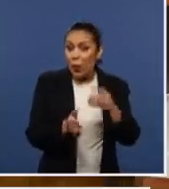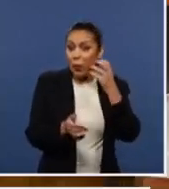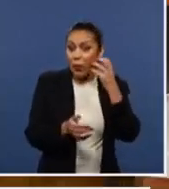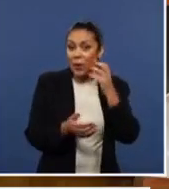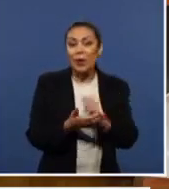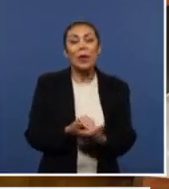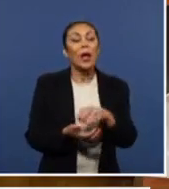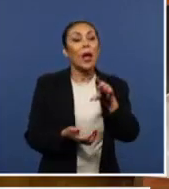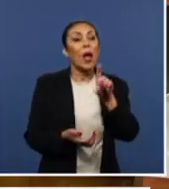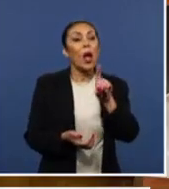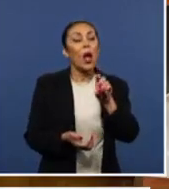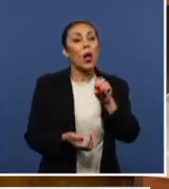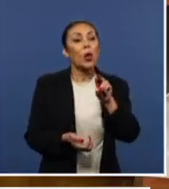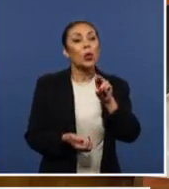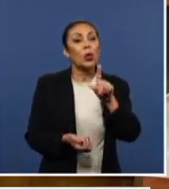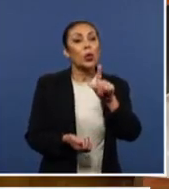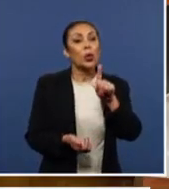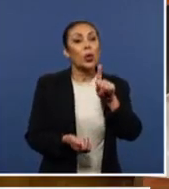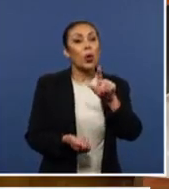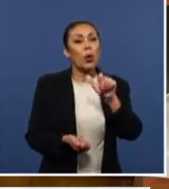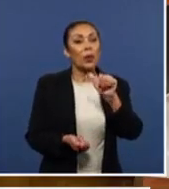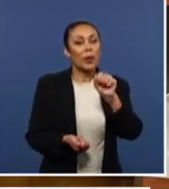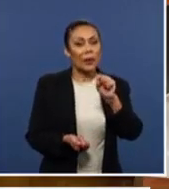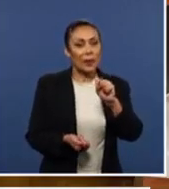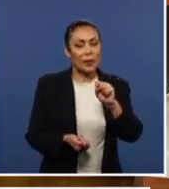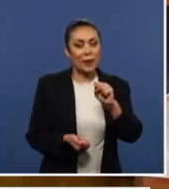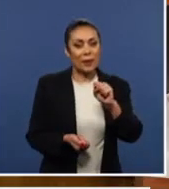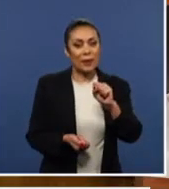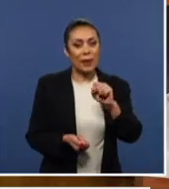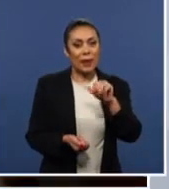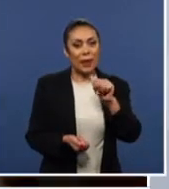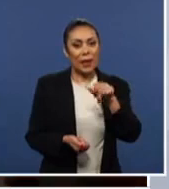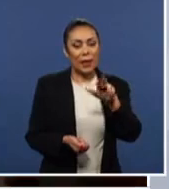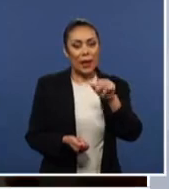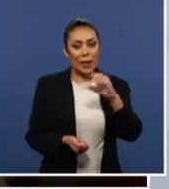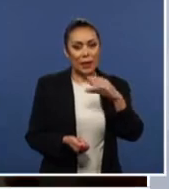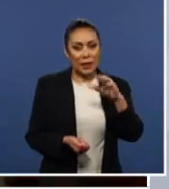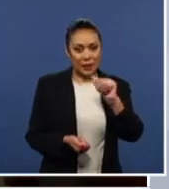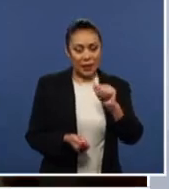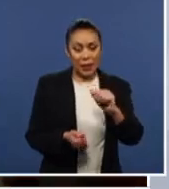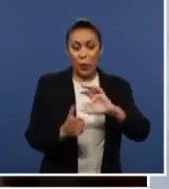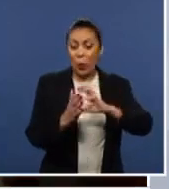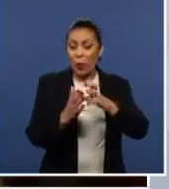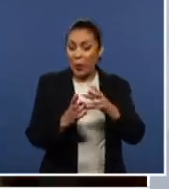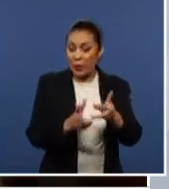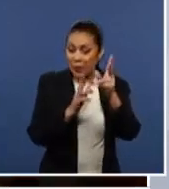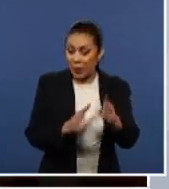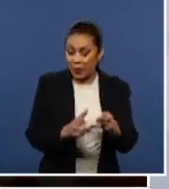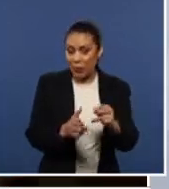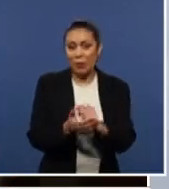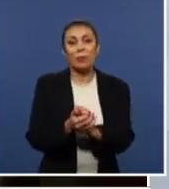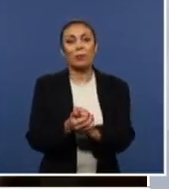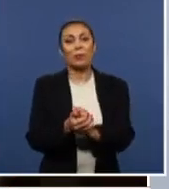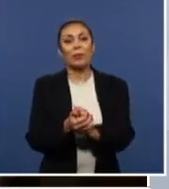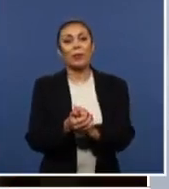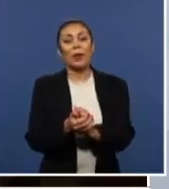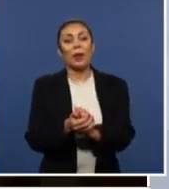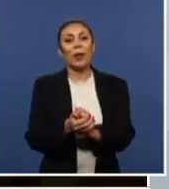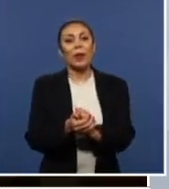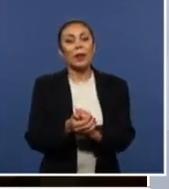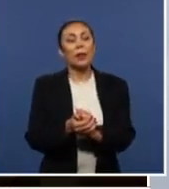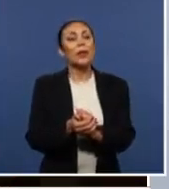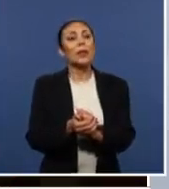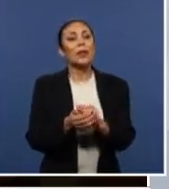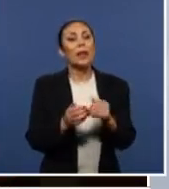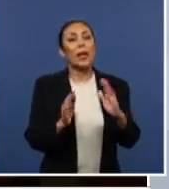Garcia cometeu do essa barbárie, Republicanos. Douglas Douglas Garcia Garcia, do Republicanos. do mesmo partido que ele, né, do Partido da Igreja